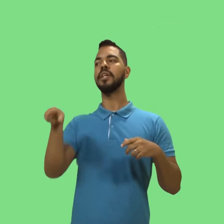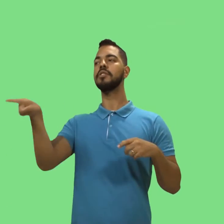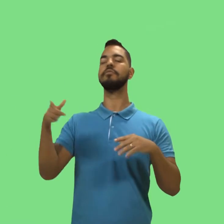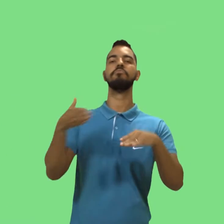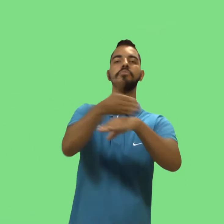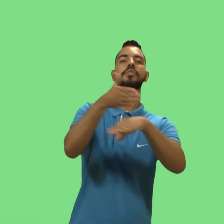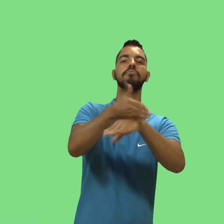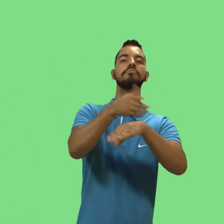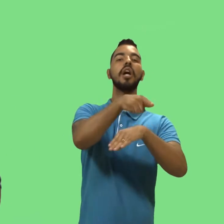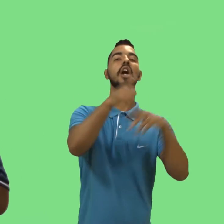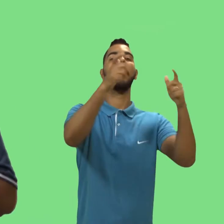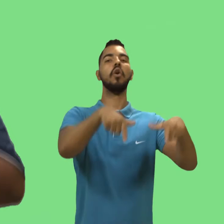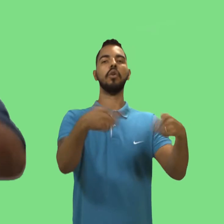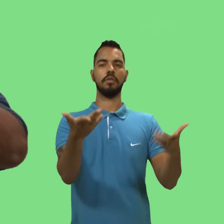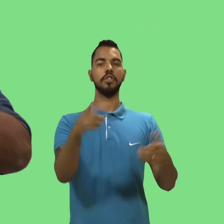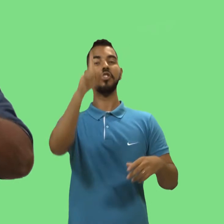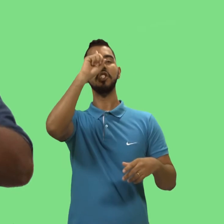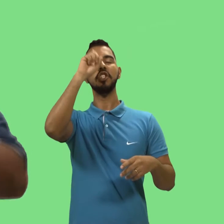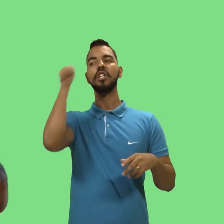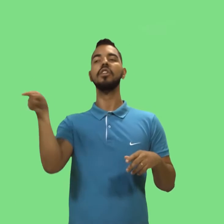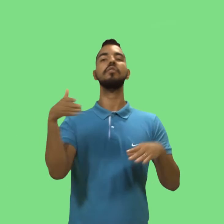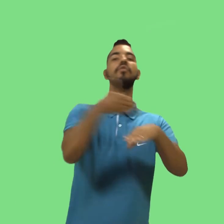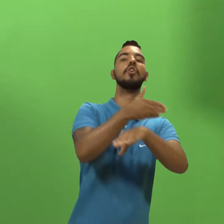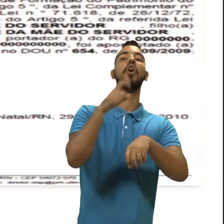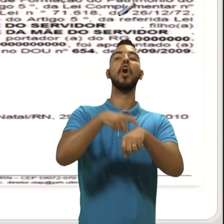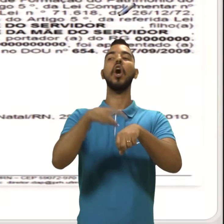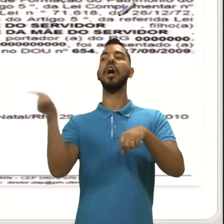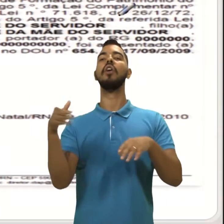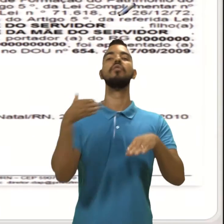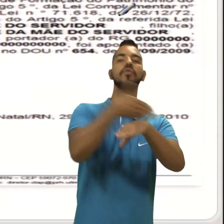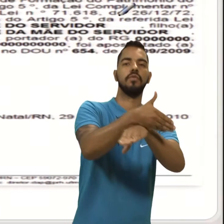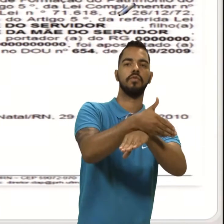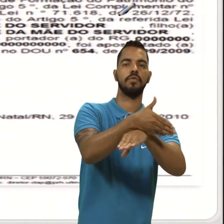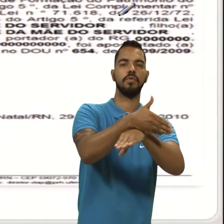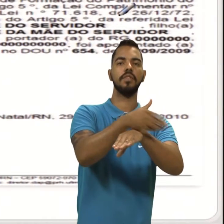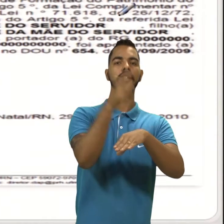um exemplo de declaração emitida por uma instituição pública.